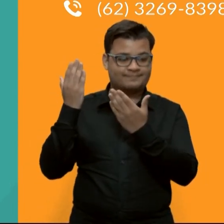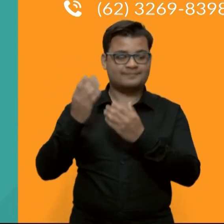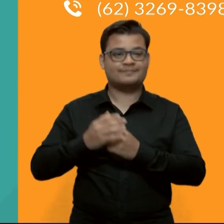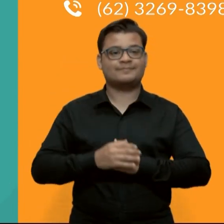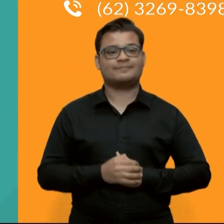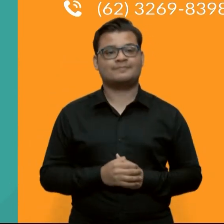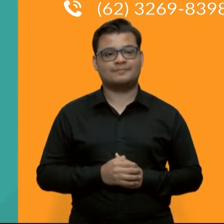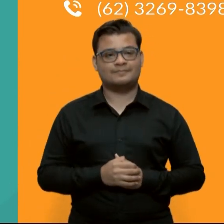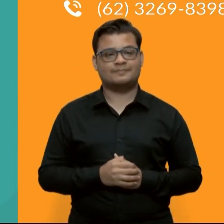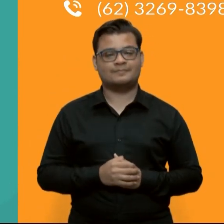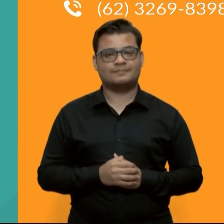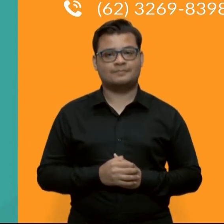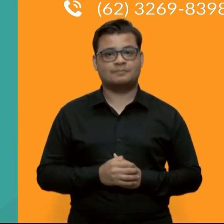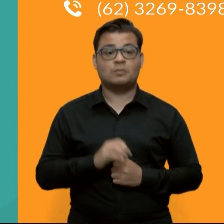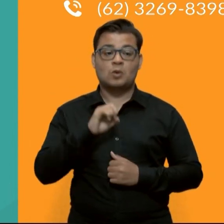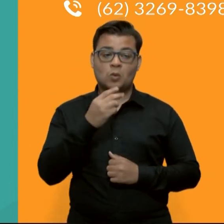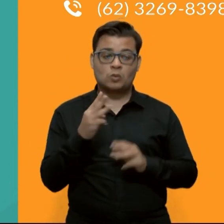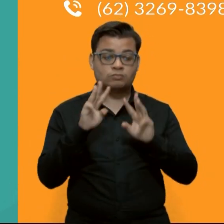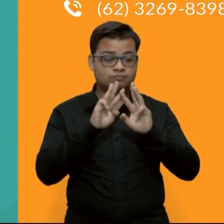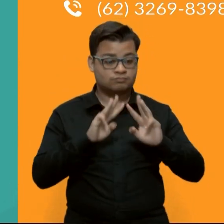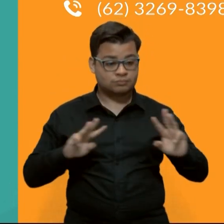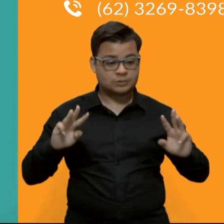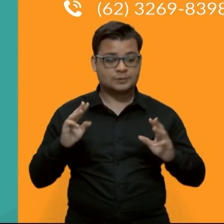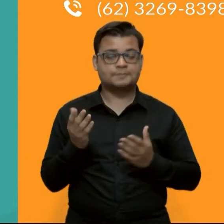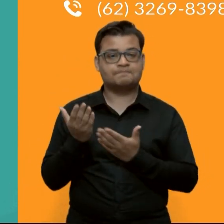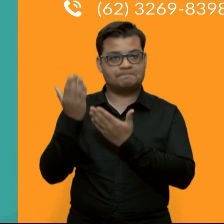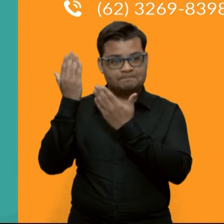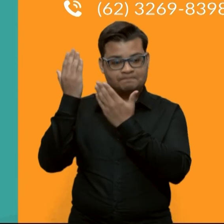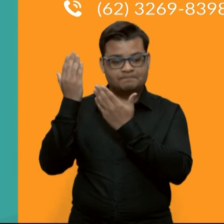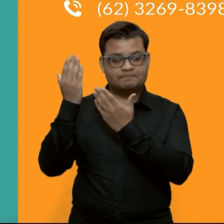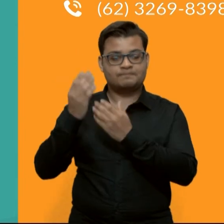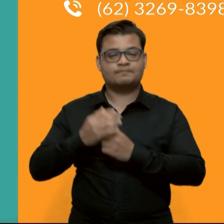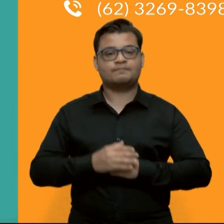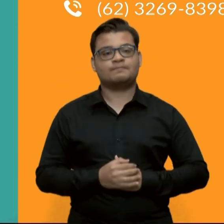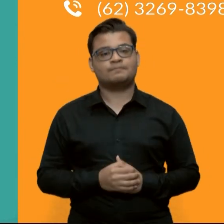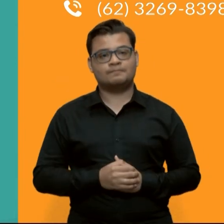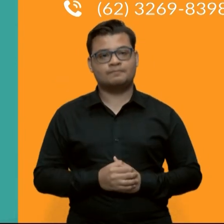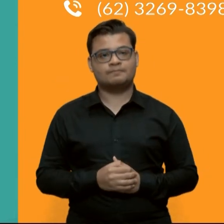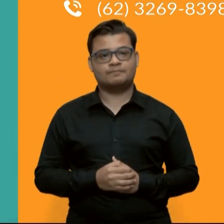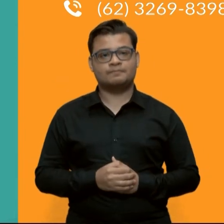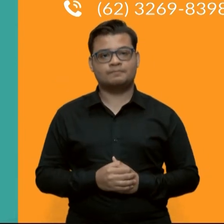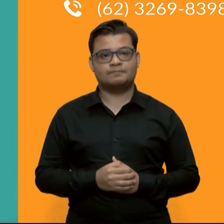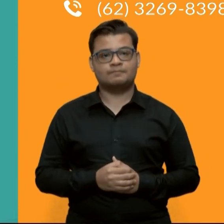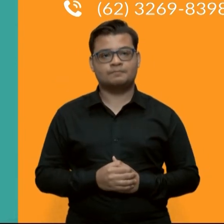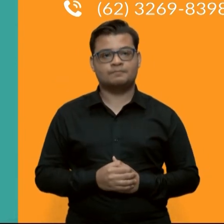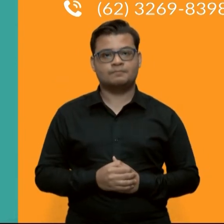3269-8398 ou pelo site medicina.ufg.br.